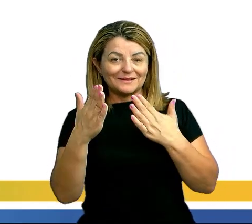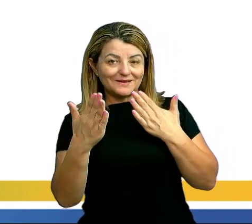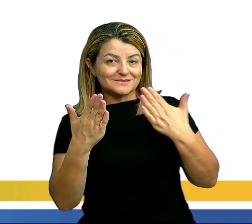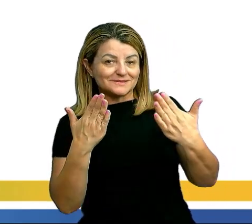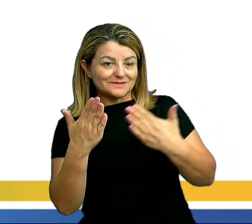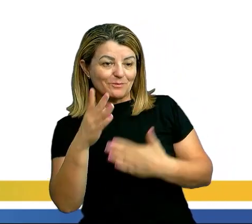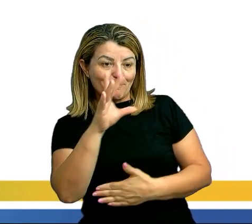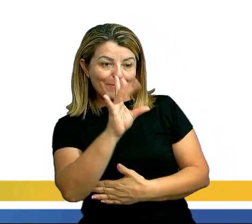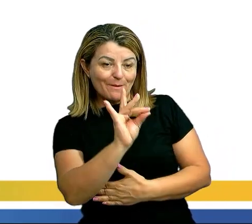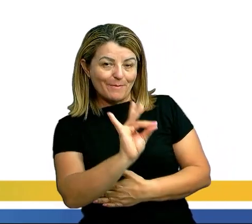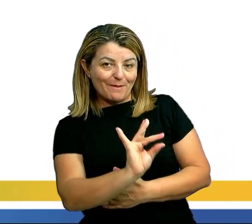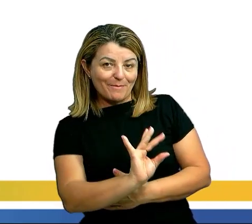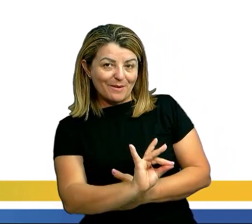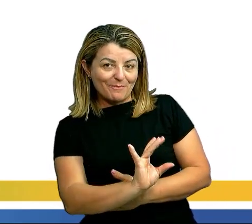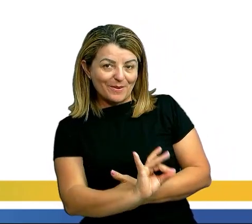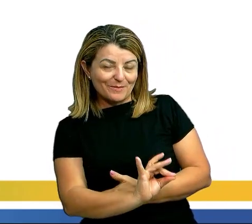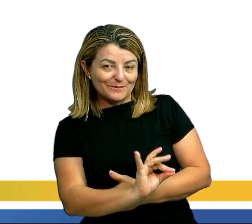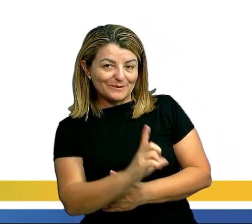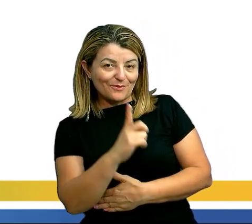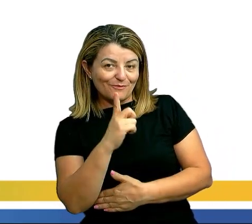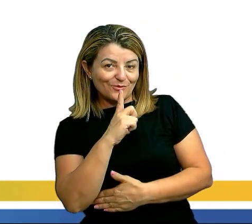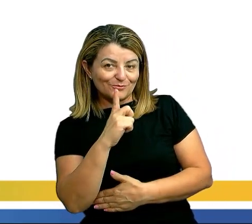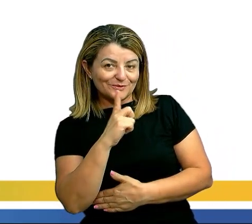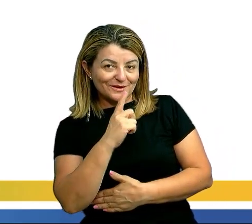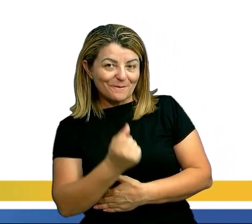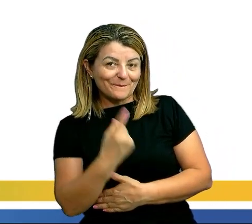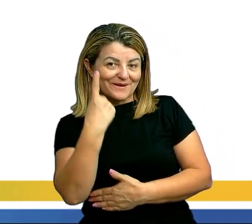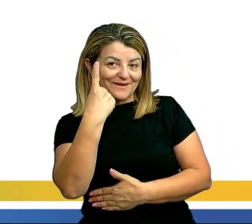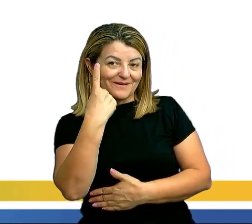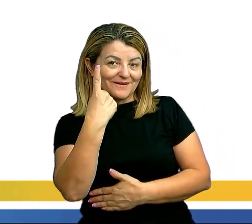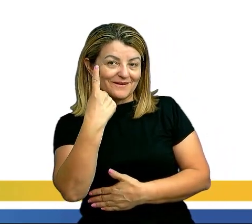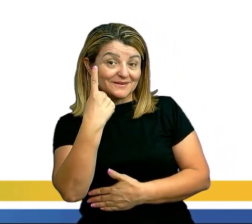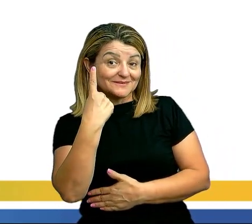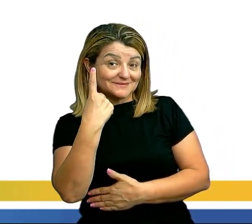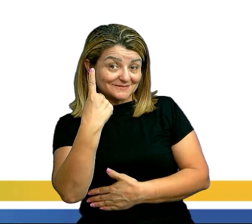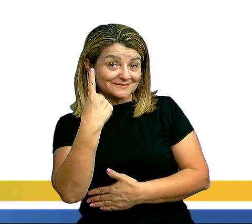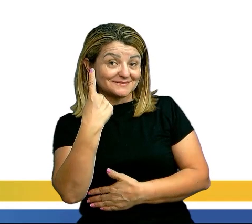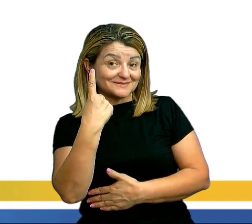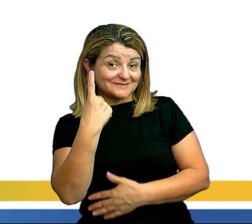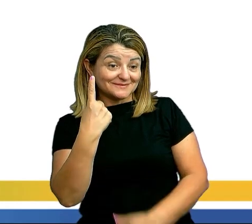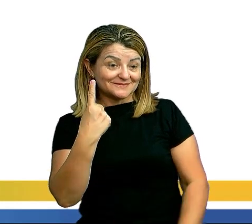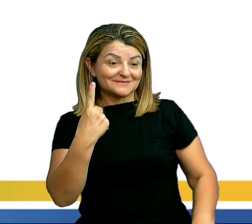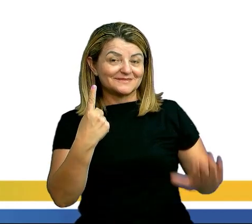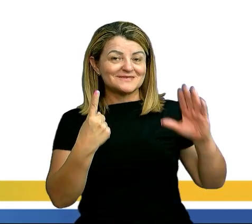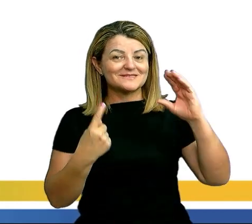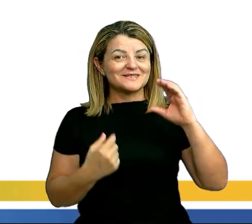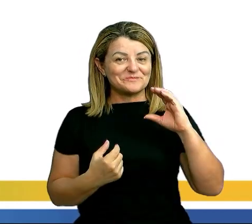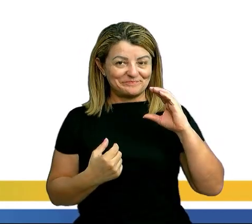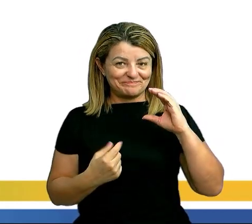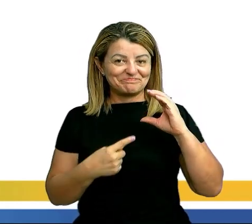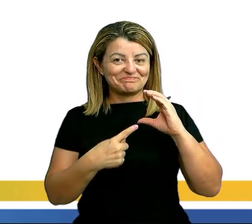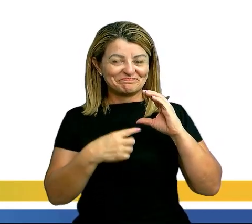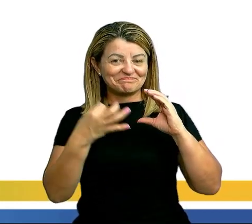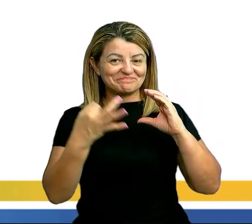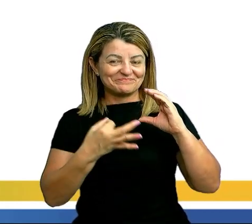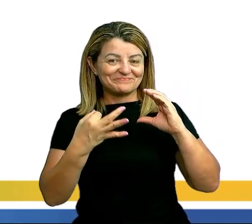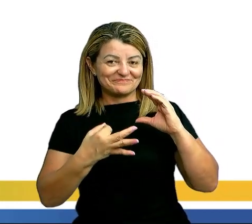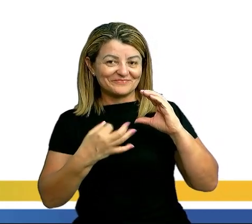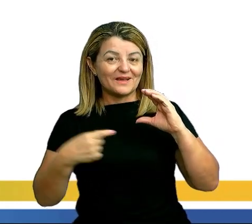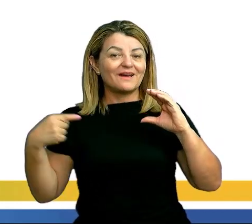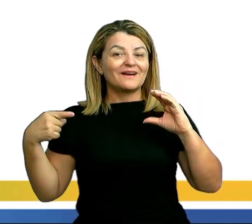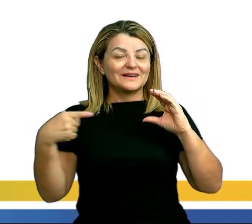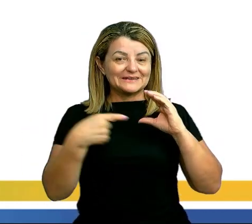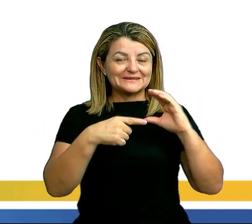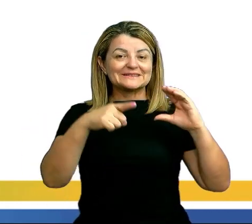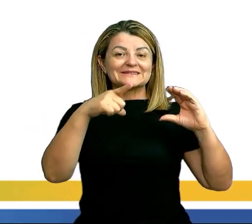as alternativas, chegaremos à alternativa de gabarito letra C. Então, na letra